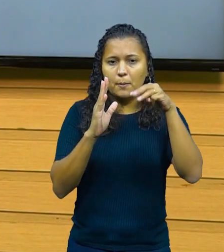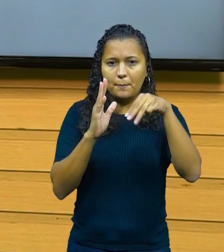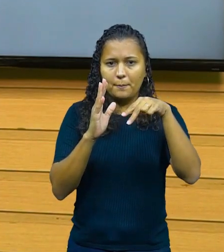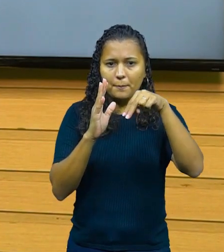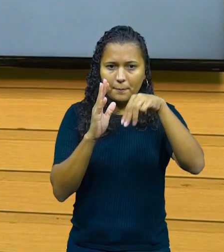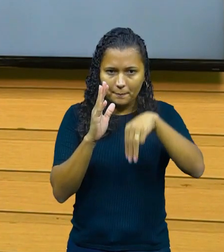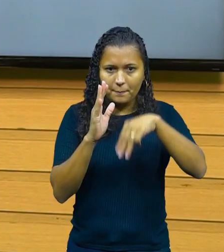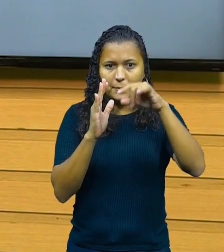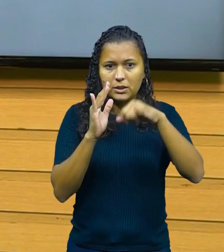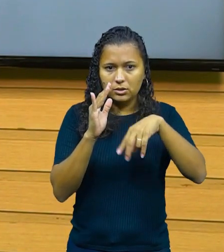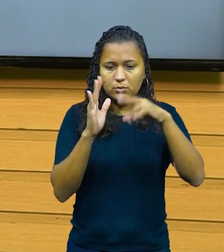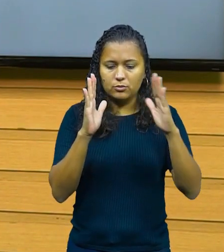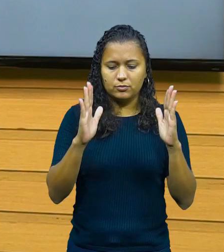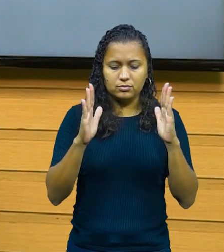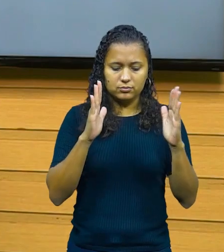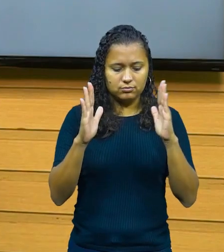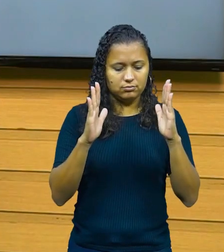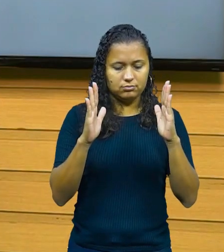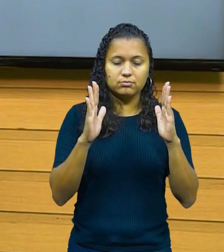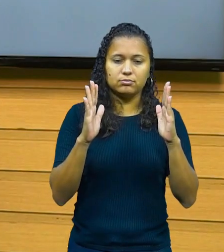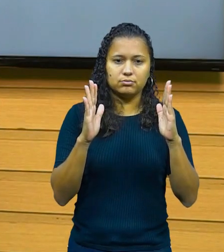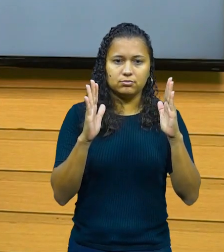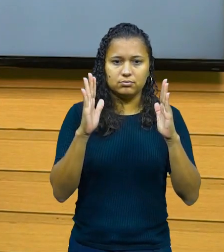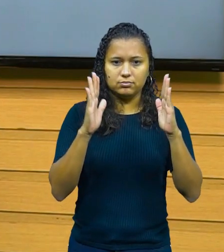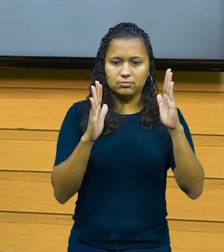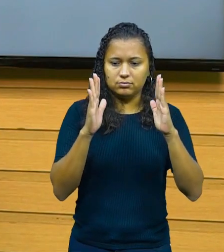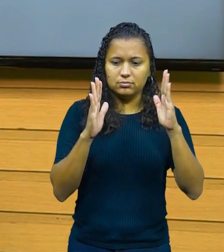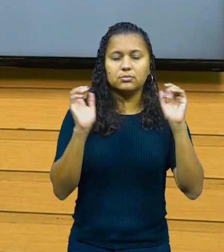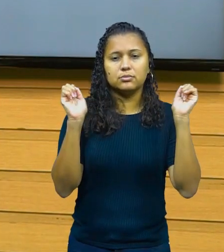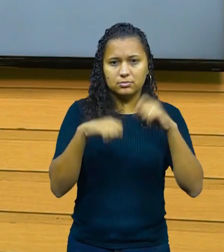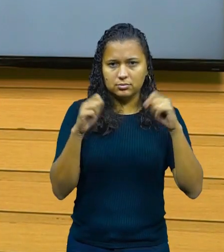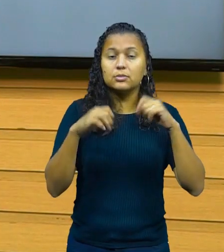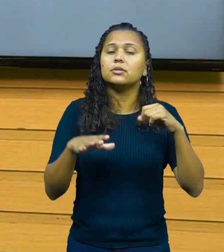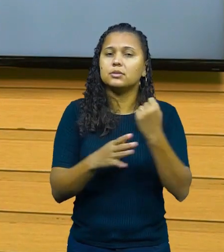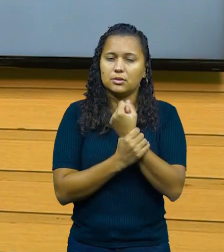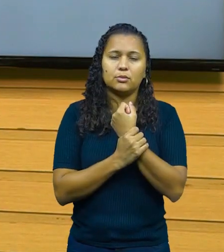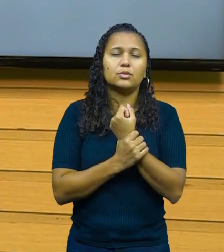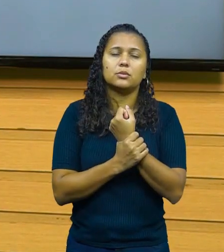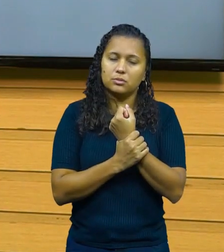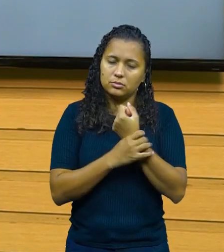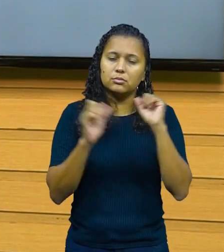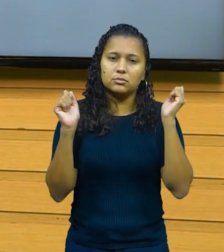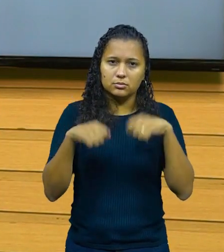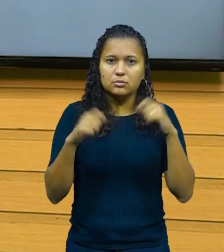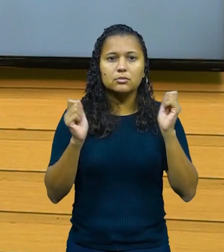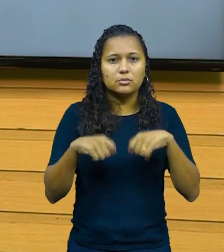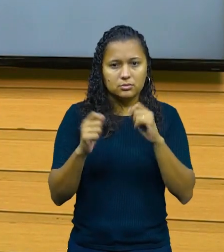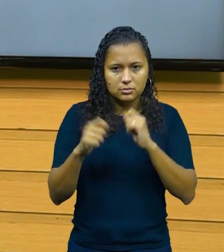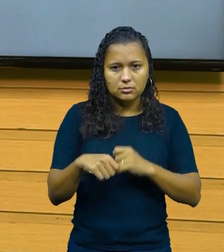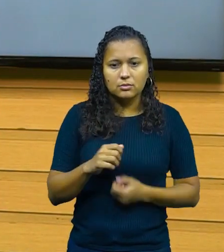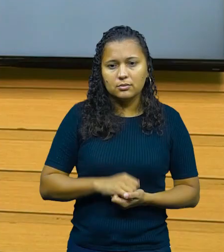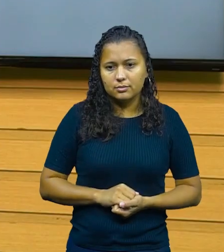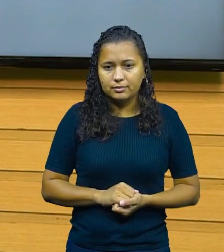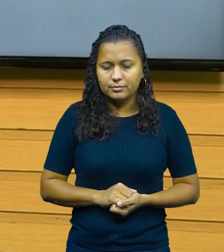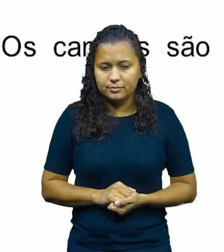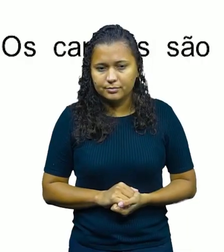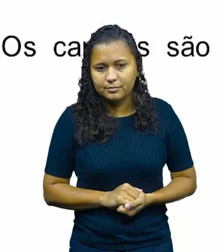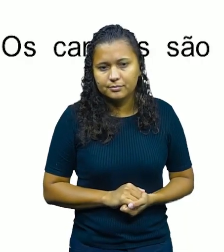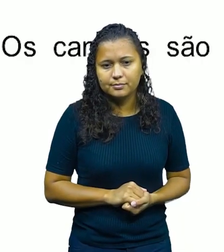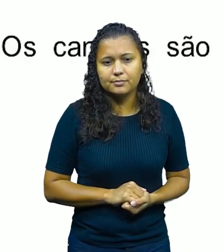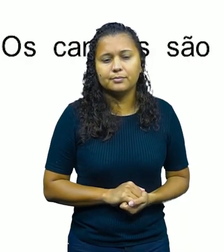o campo, onde você pode transitar com segurança sem que aquela peça se torne